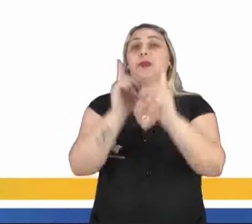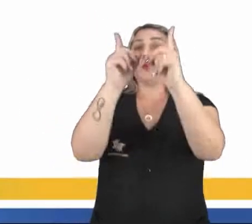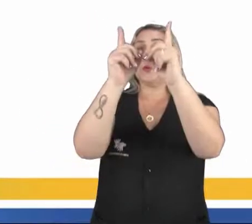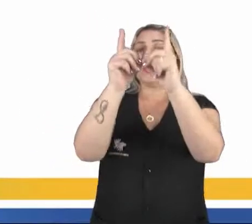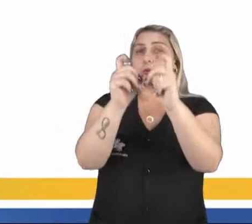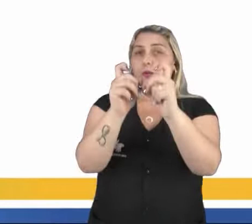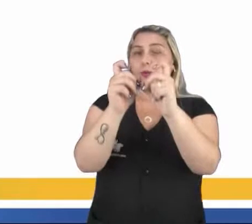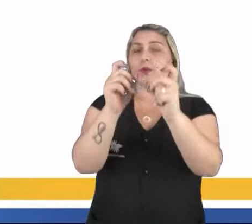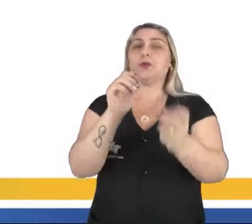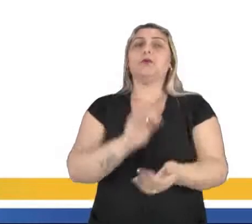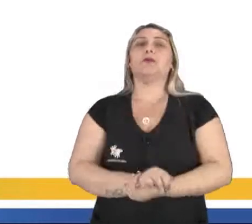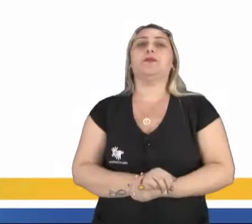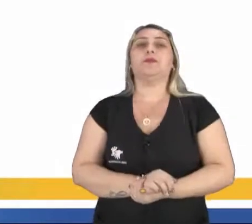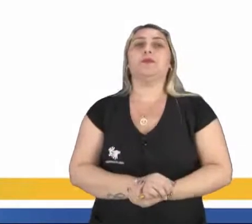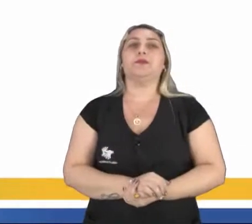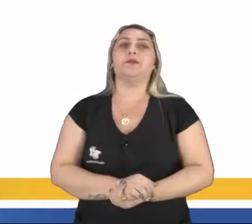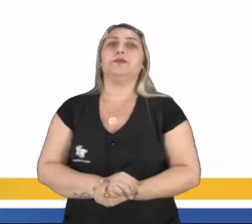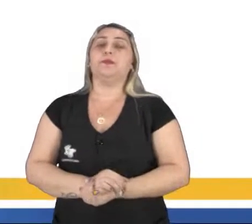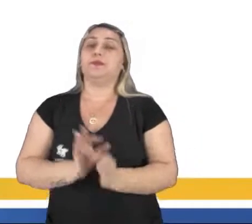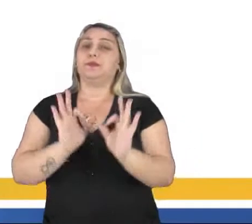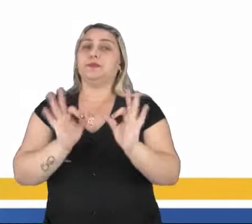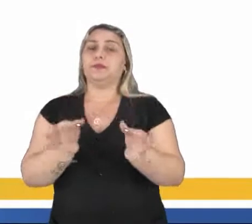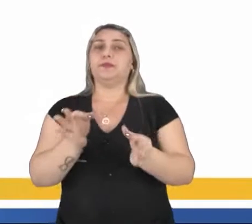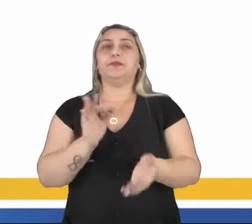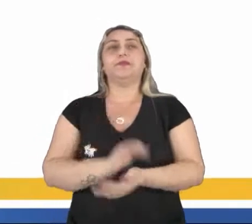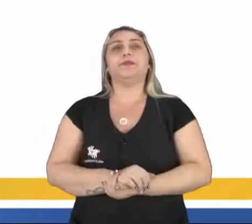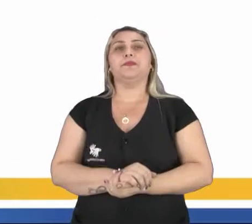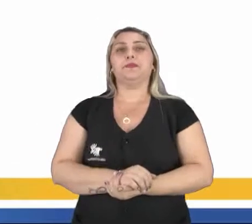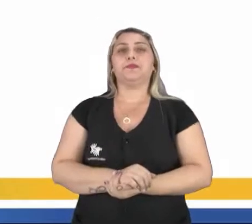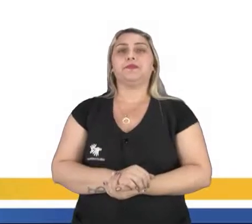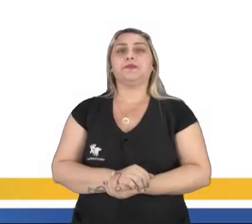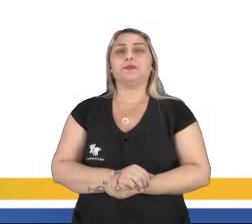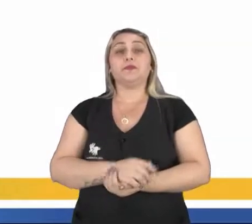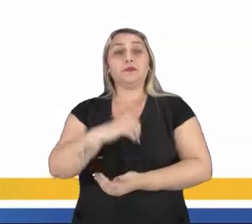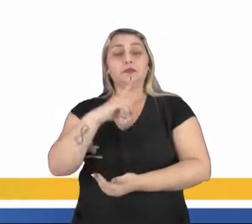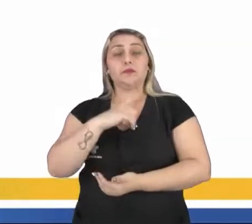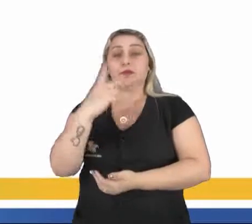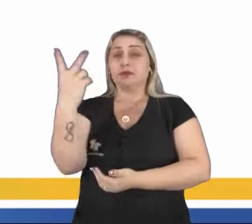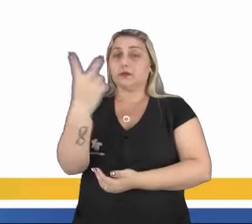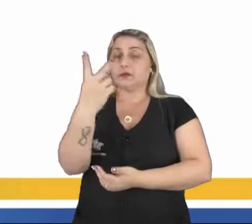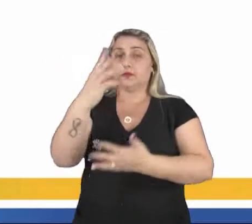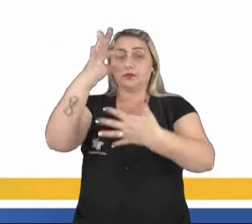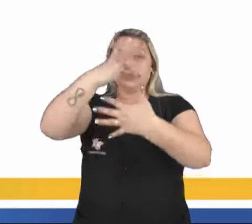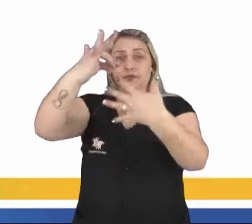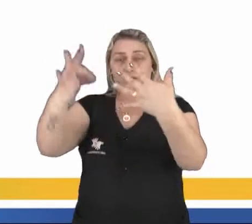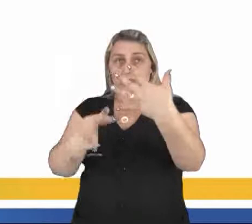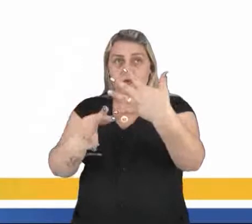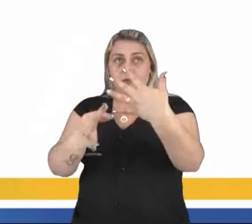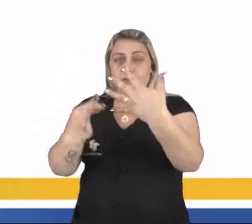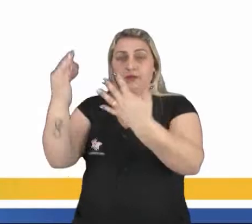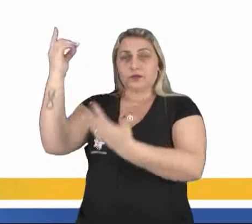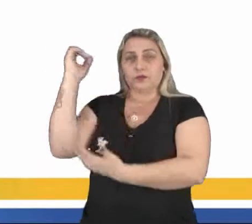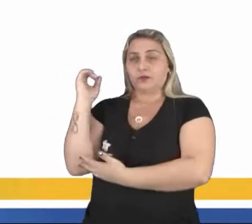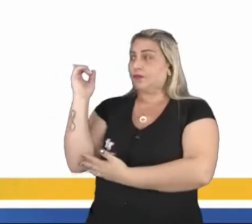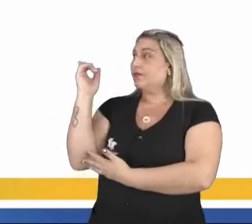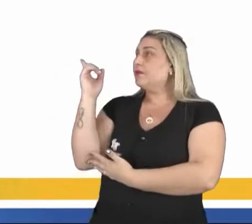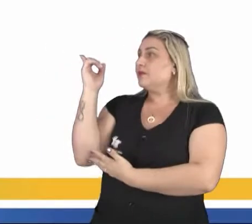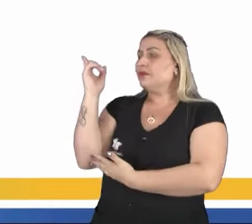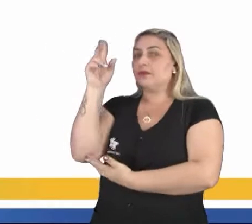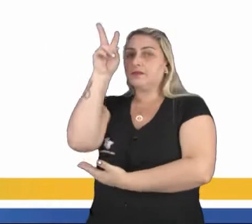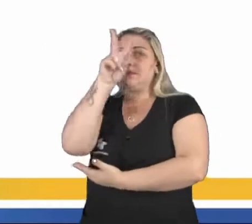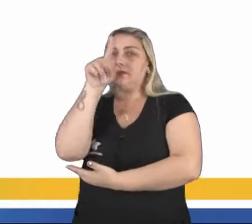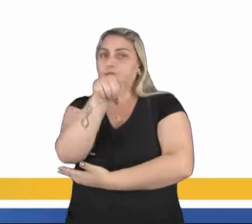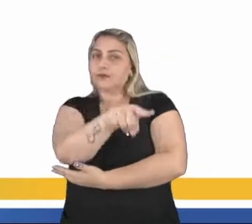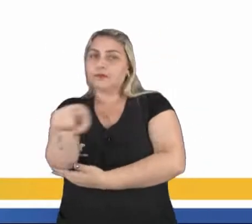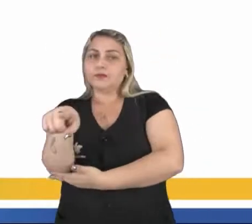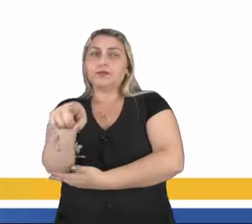conectivos ou justapostas, tá certo? Então, nós temos essas duas classificações aí, tá? Lembrem-se